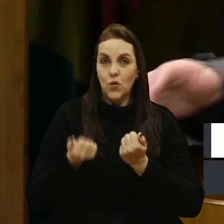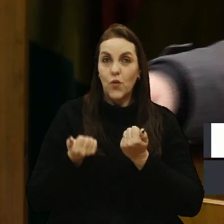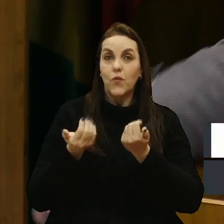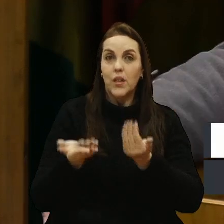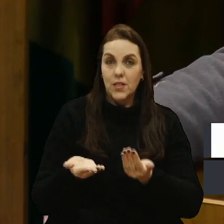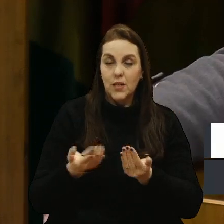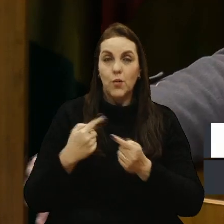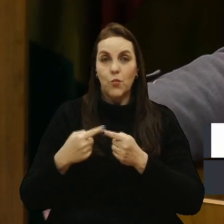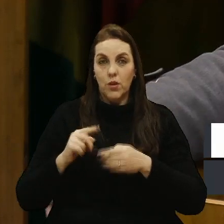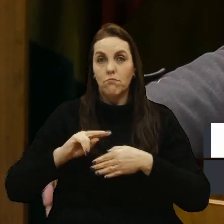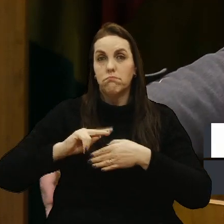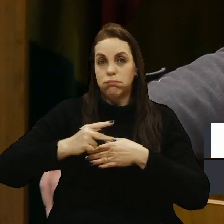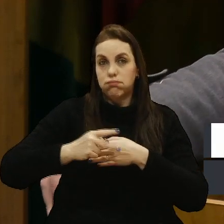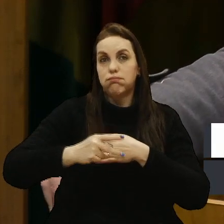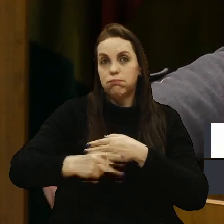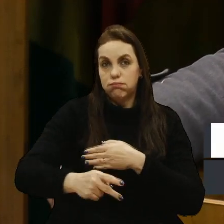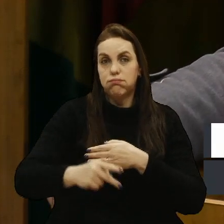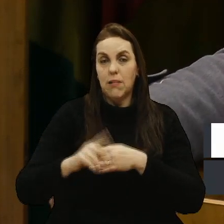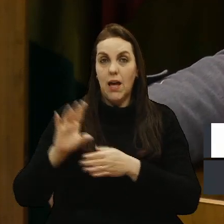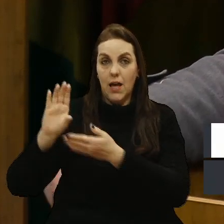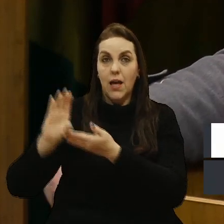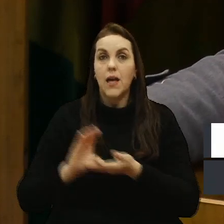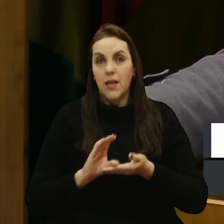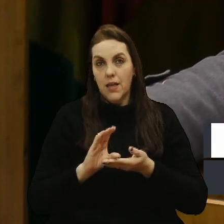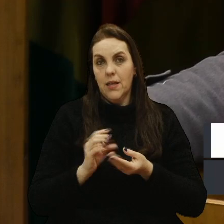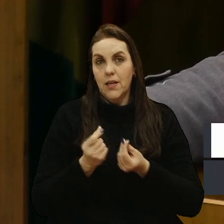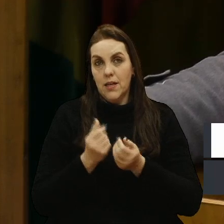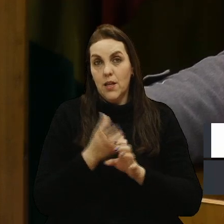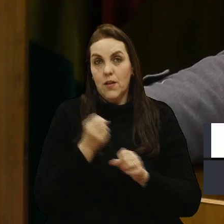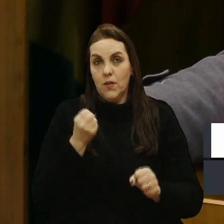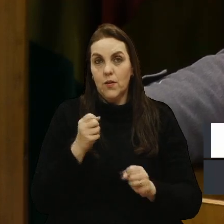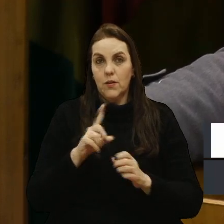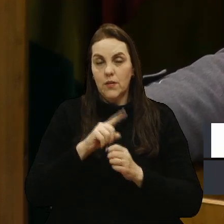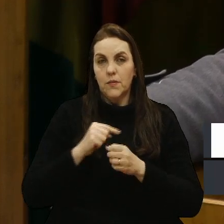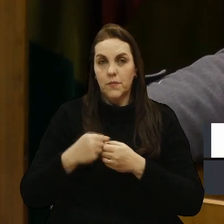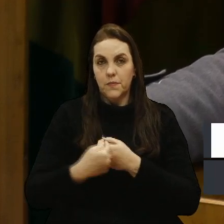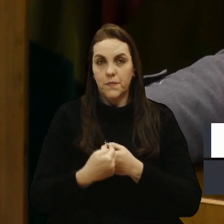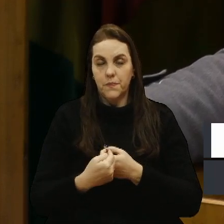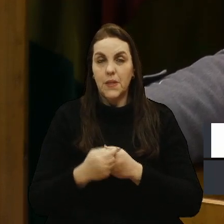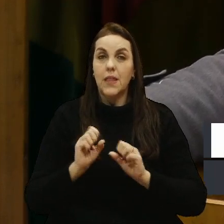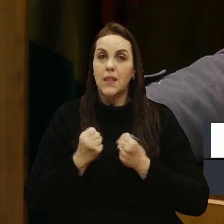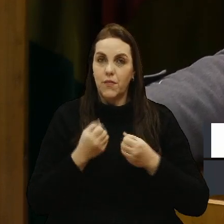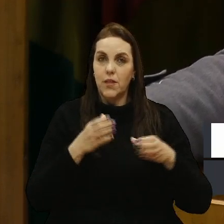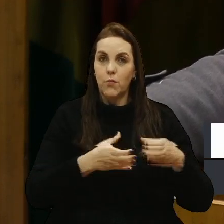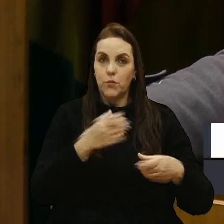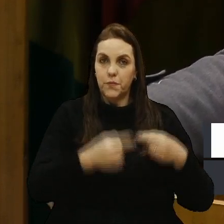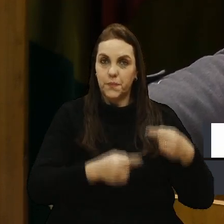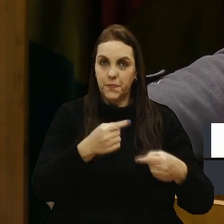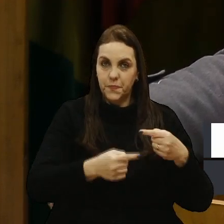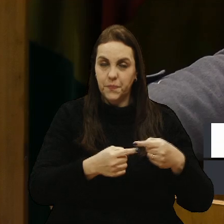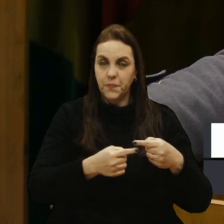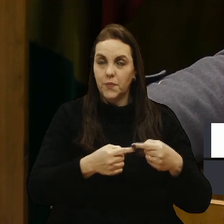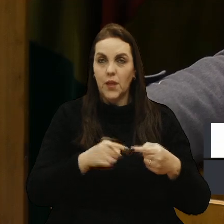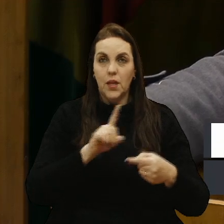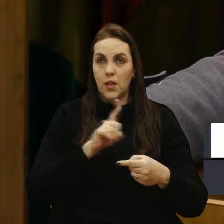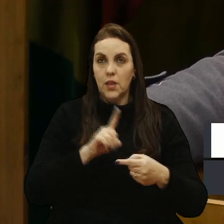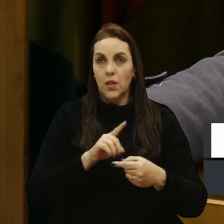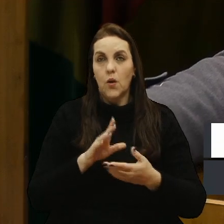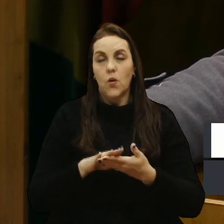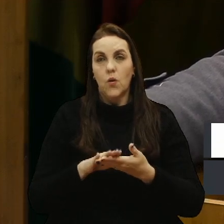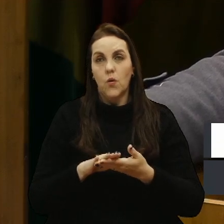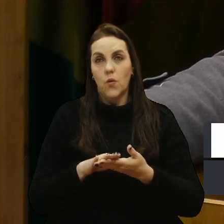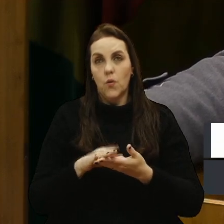outros dobramentos também de arrecadação para o nosso município. Então, nós defendemos a frente parlamentar, não se faltará o Executivo